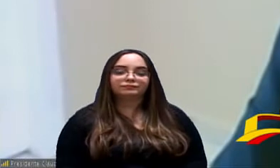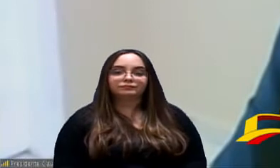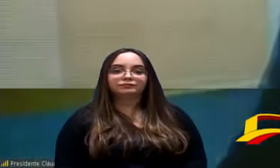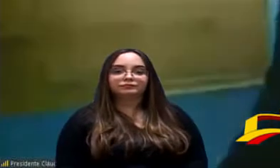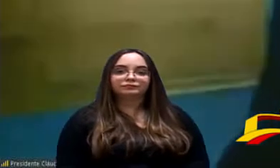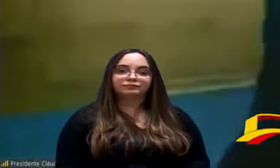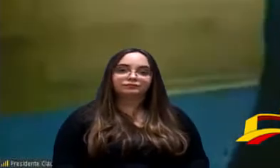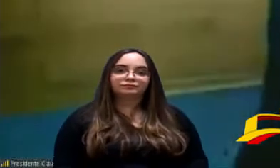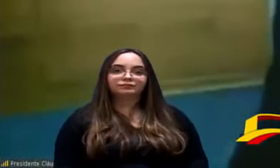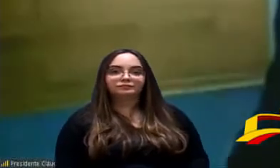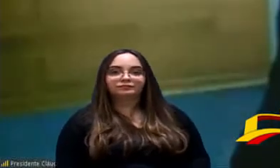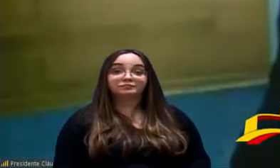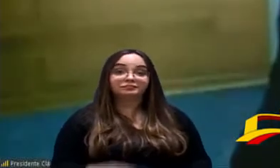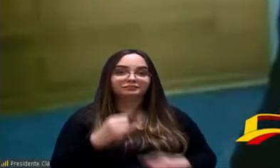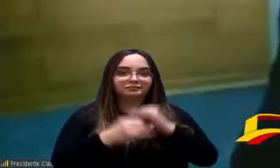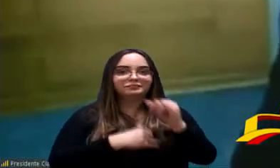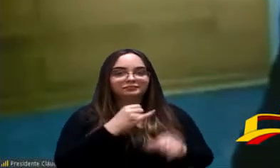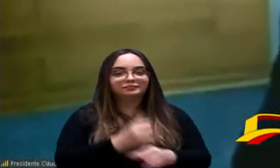Vivo.